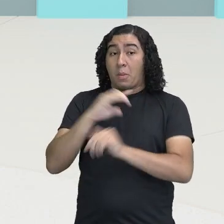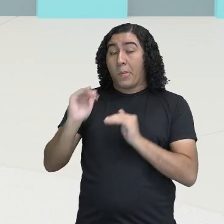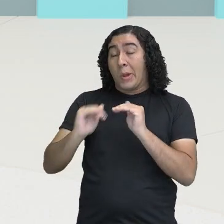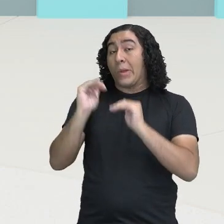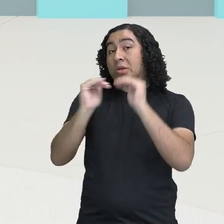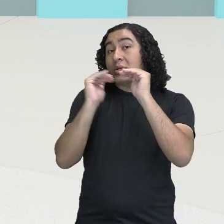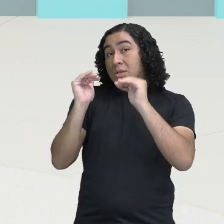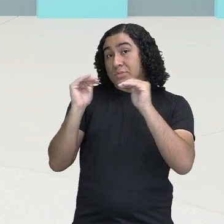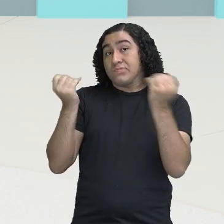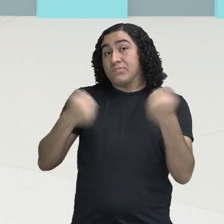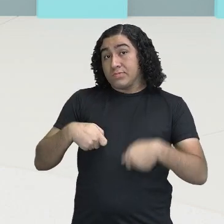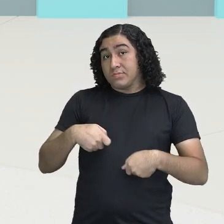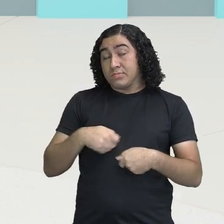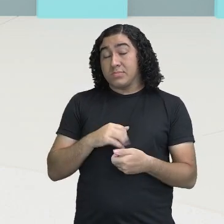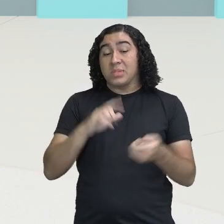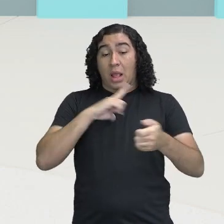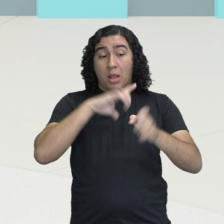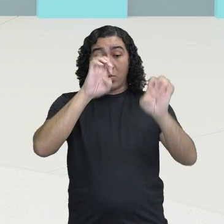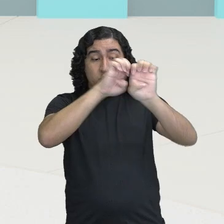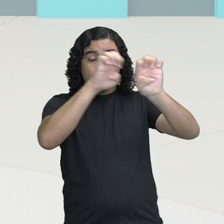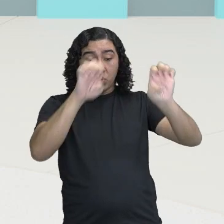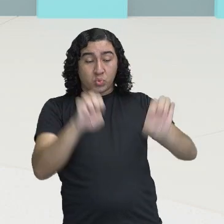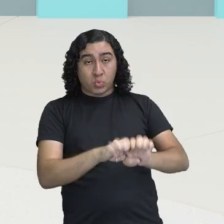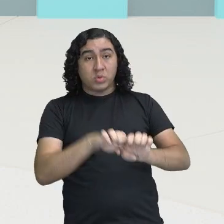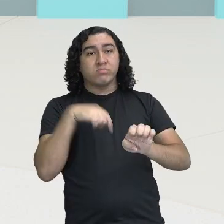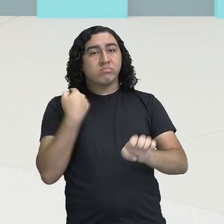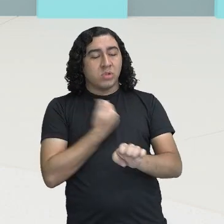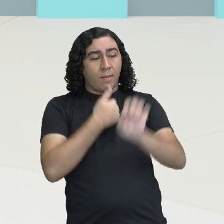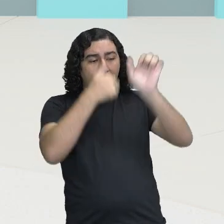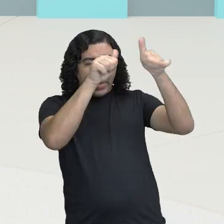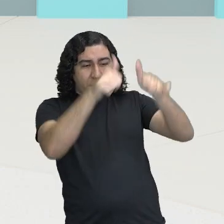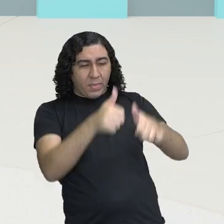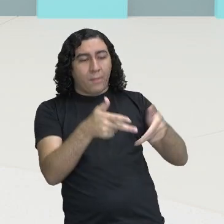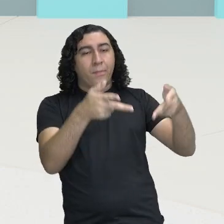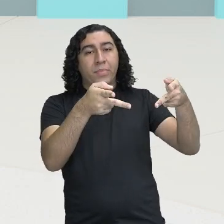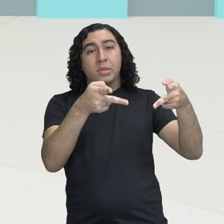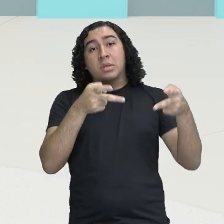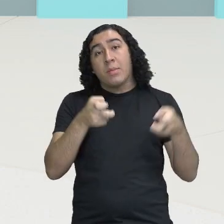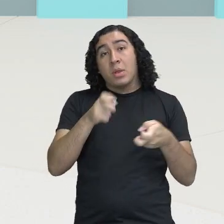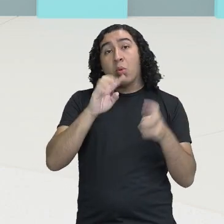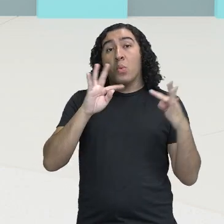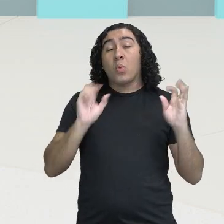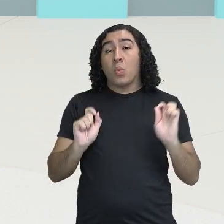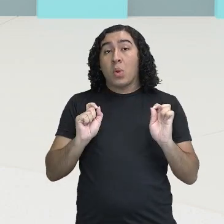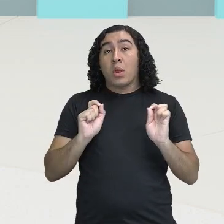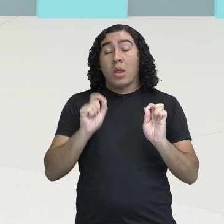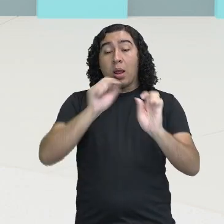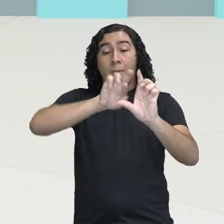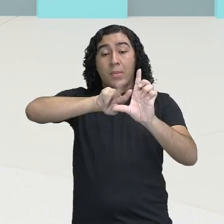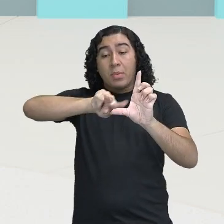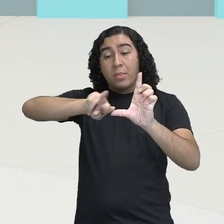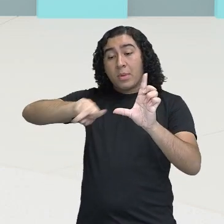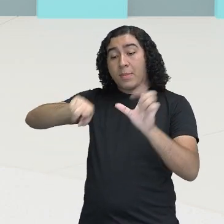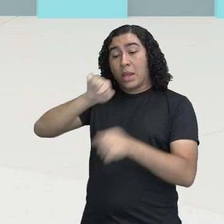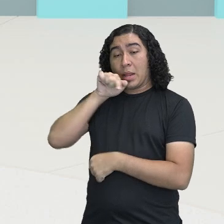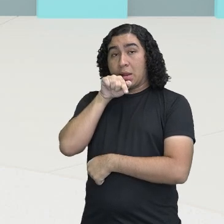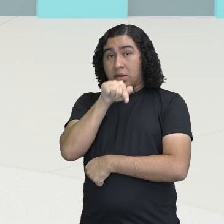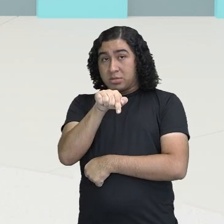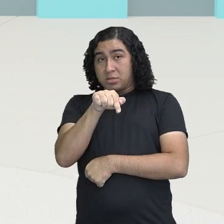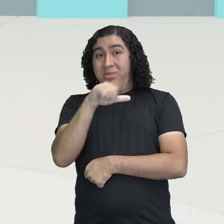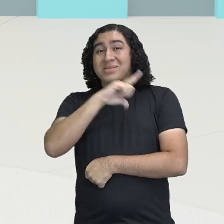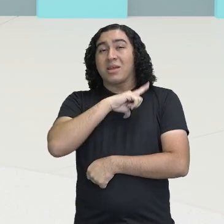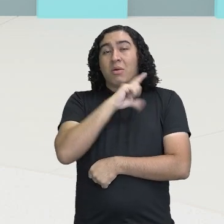uma construção. A partir disso, a gente percebe que essas mídias digitais, elas